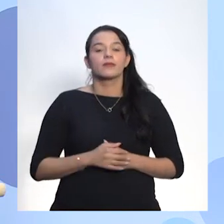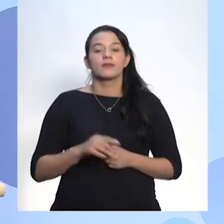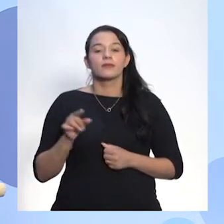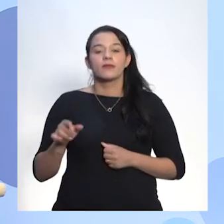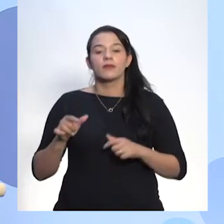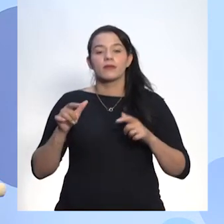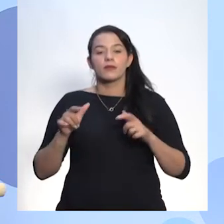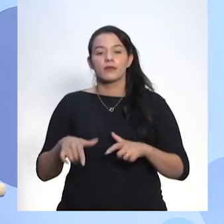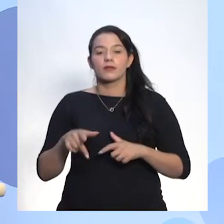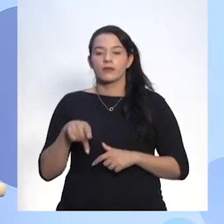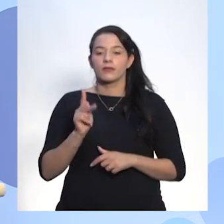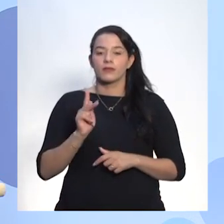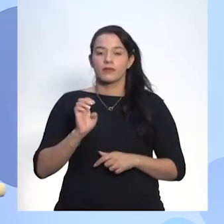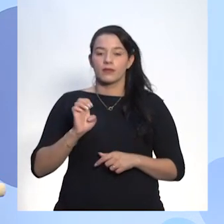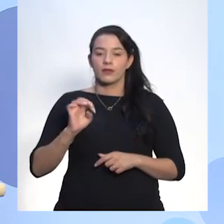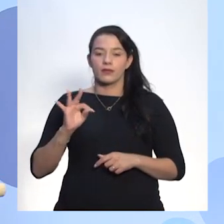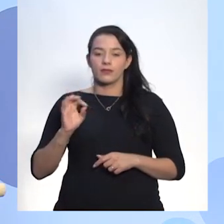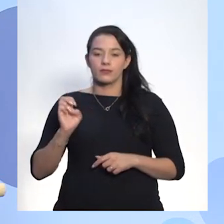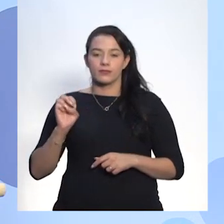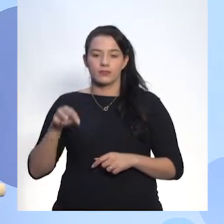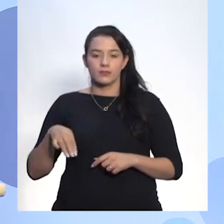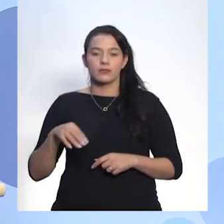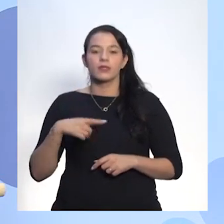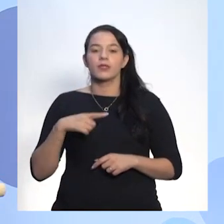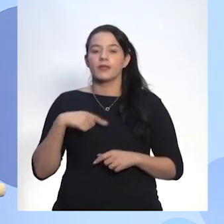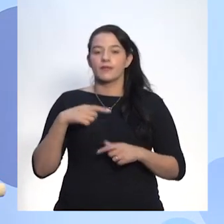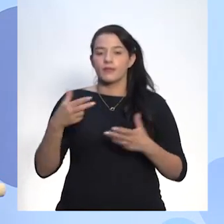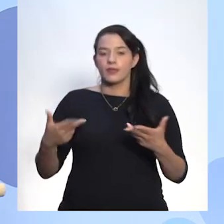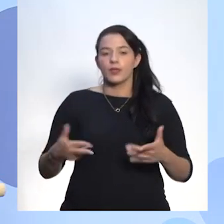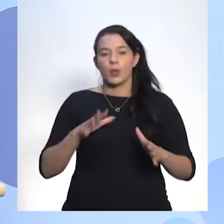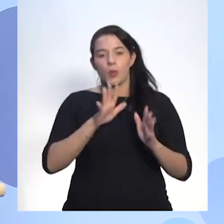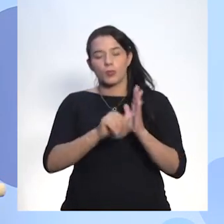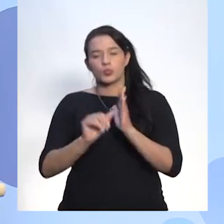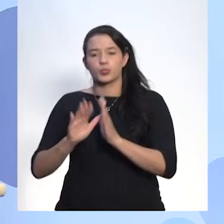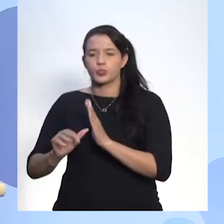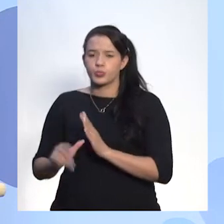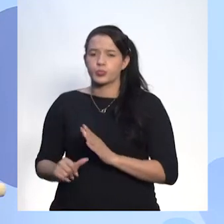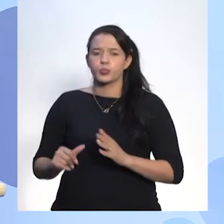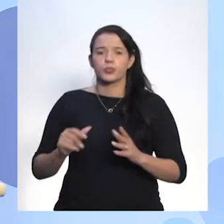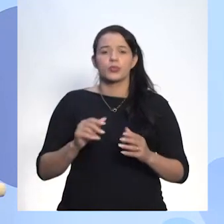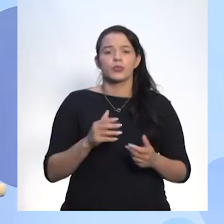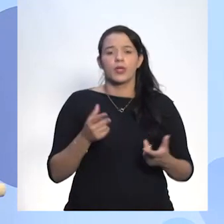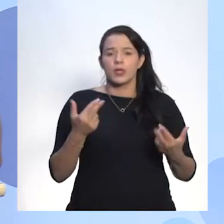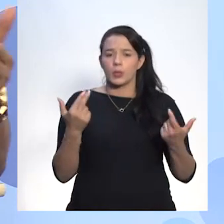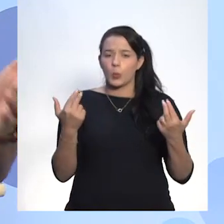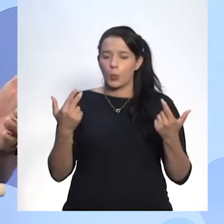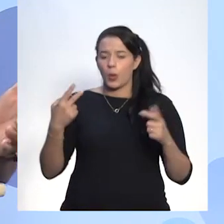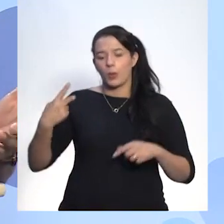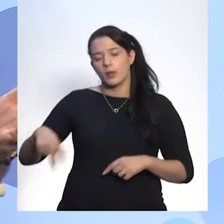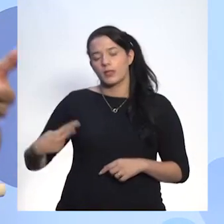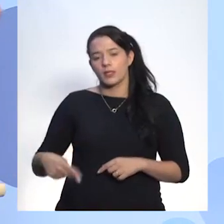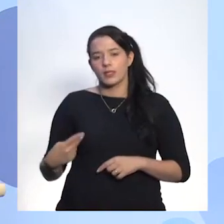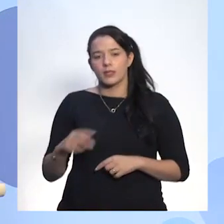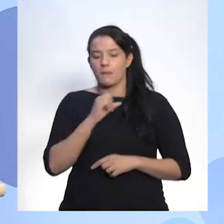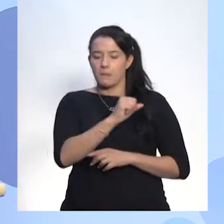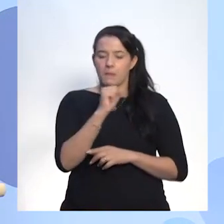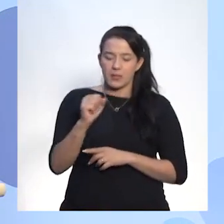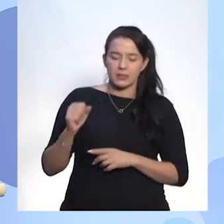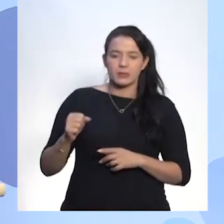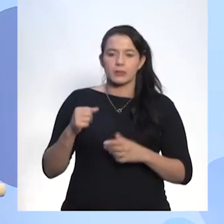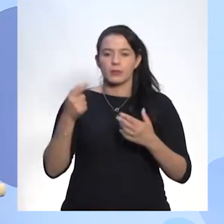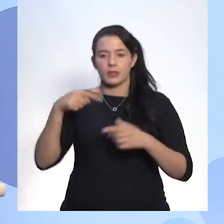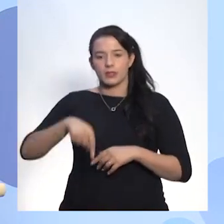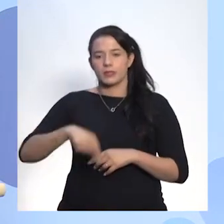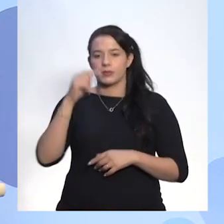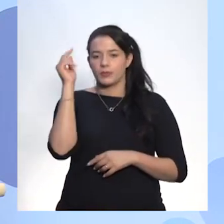A: perseguições, sequestros, assassinatos, desaparecimentos, semelhança das ditaduras da América Latina e a